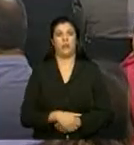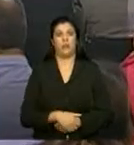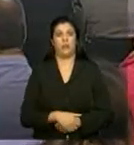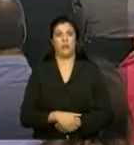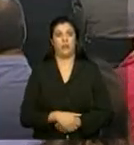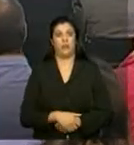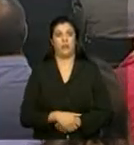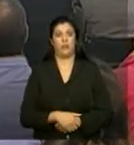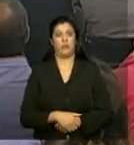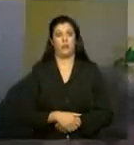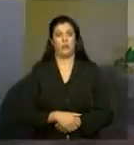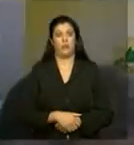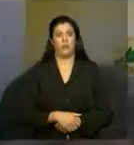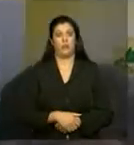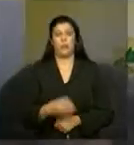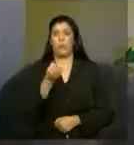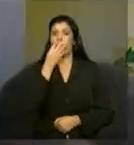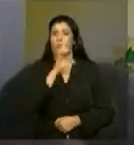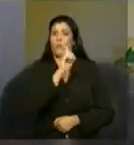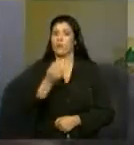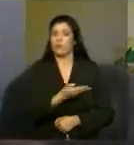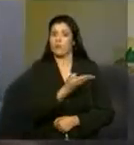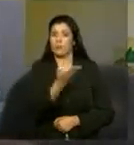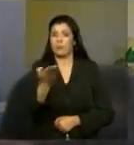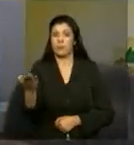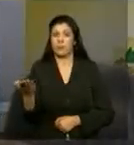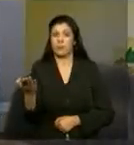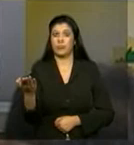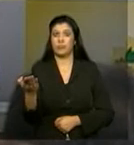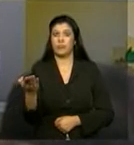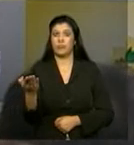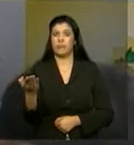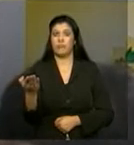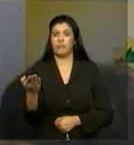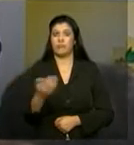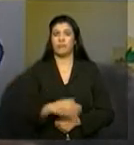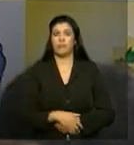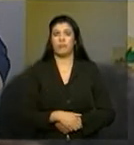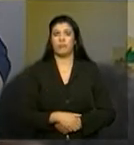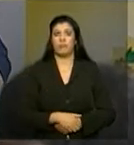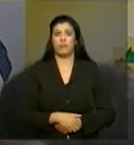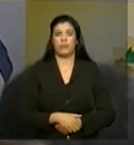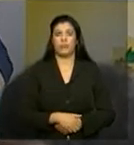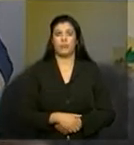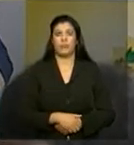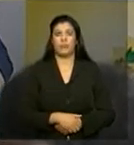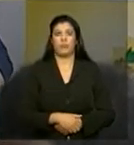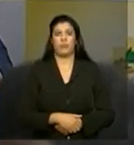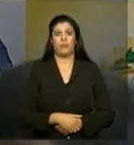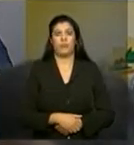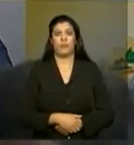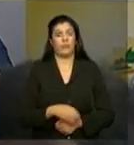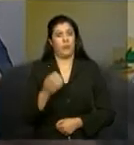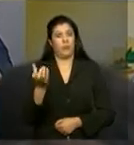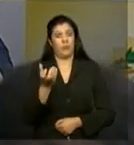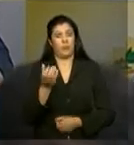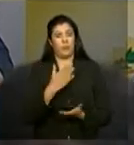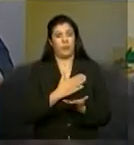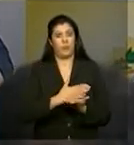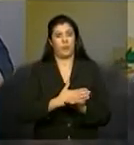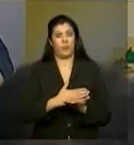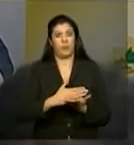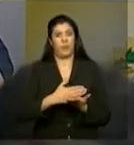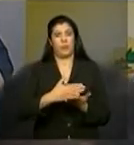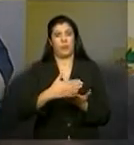deu muito bom dia a todos ea todas queria inicialmente